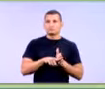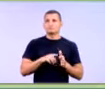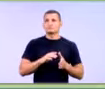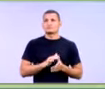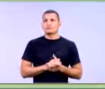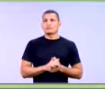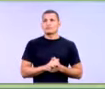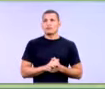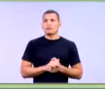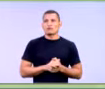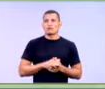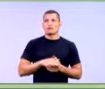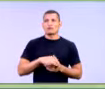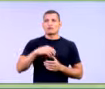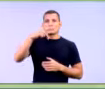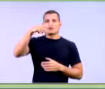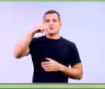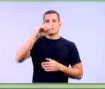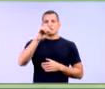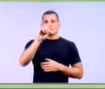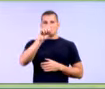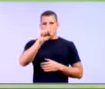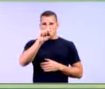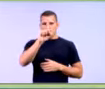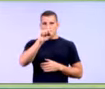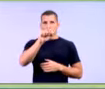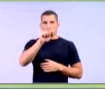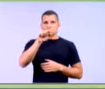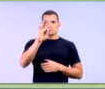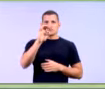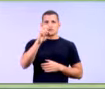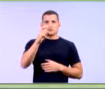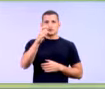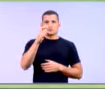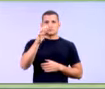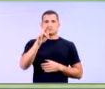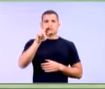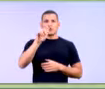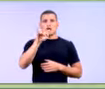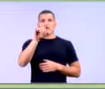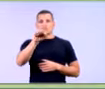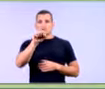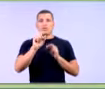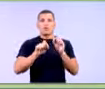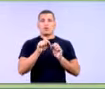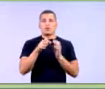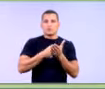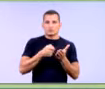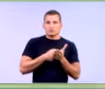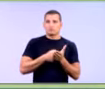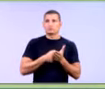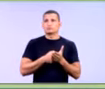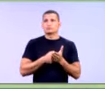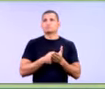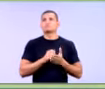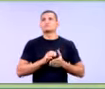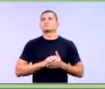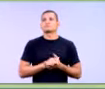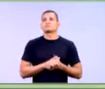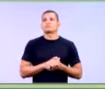elementos pós-textuais? Vamos ver aqui o que é obrigatório e o que é opcional. As referências,